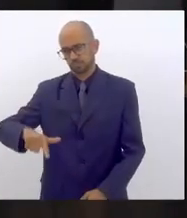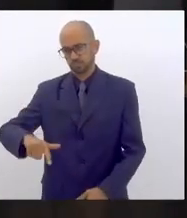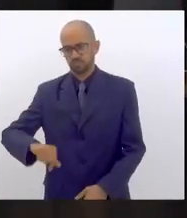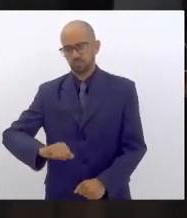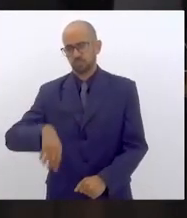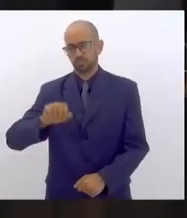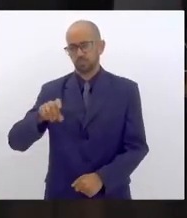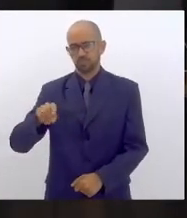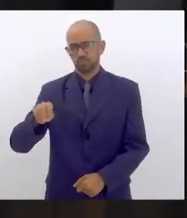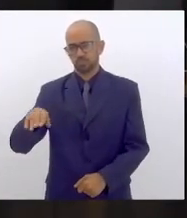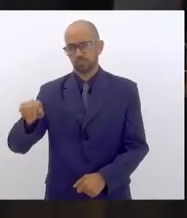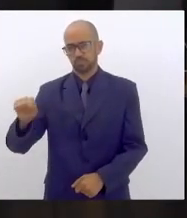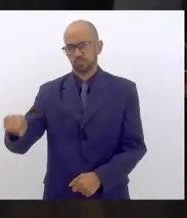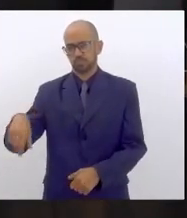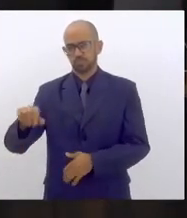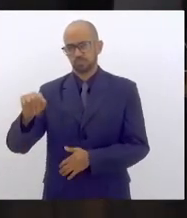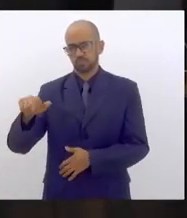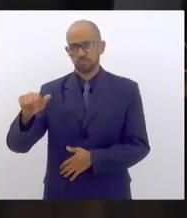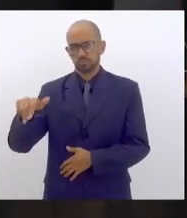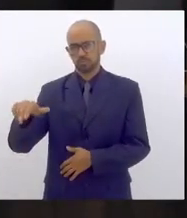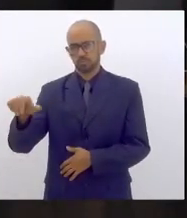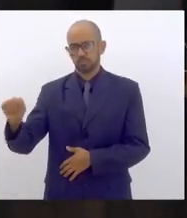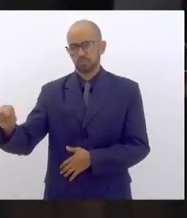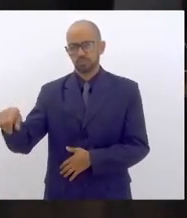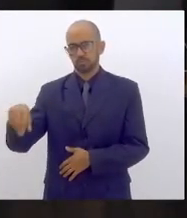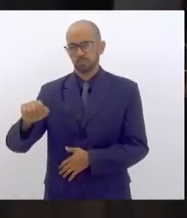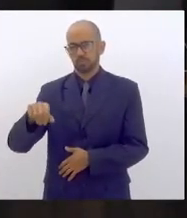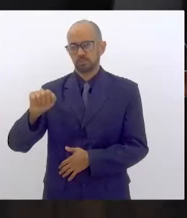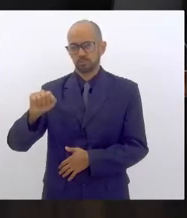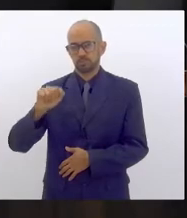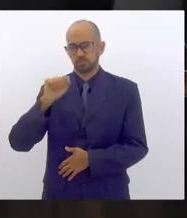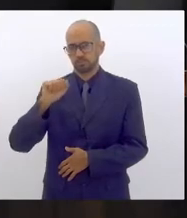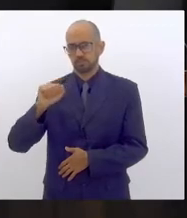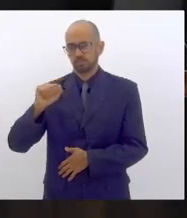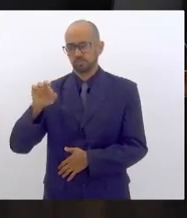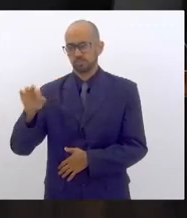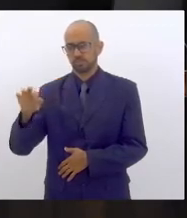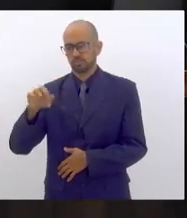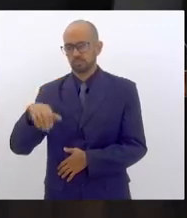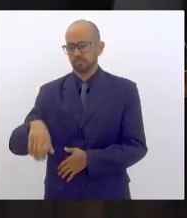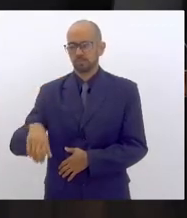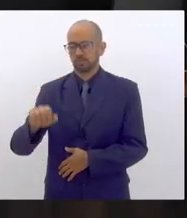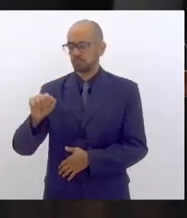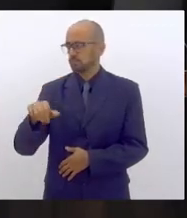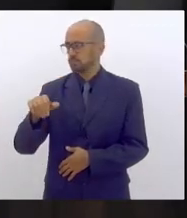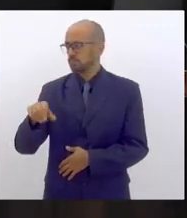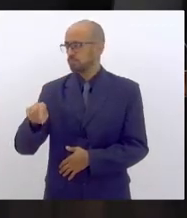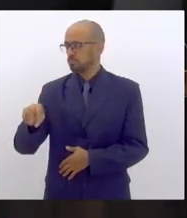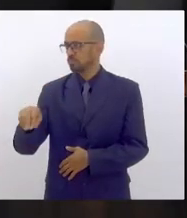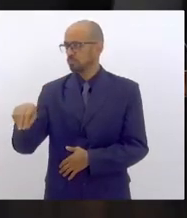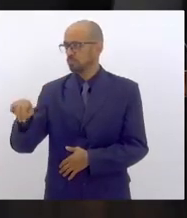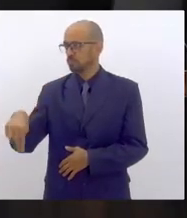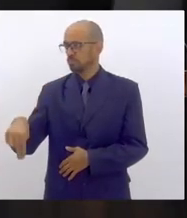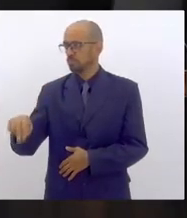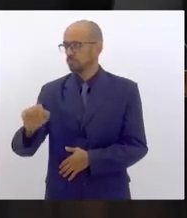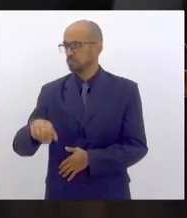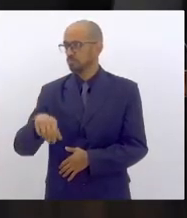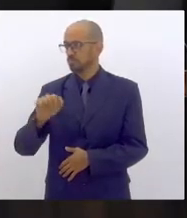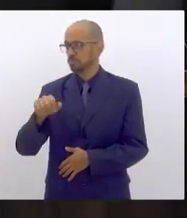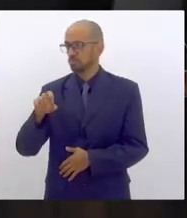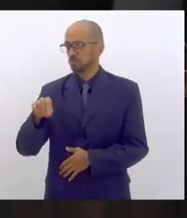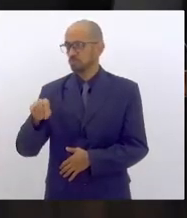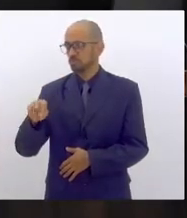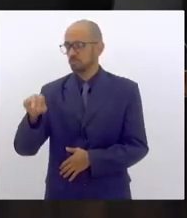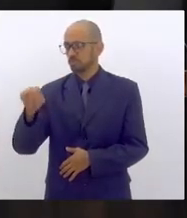Adriana Baltazar, deputada Alana Passos, Alexandre Freitas, Alexandre Knoploch, Anderson Alexandre, Anderson Moraes,